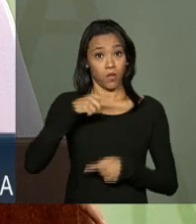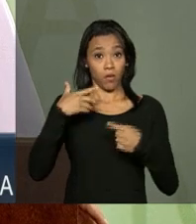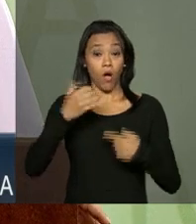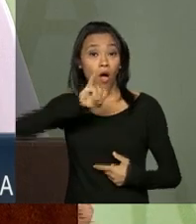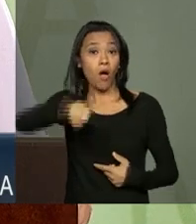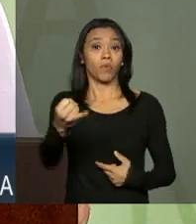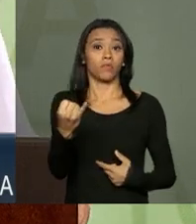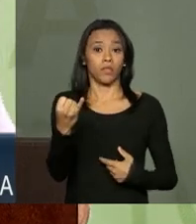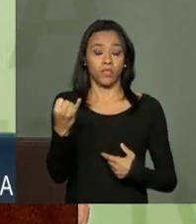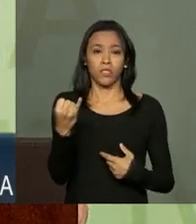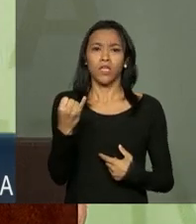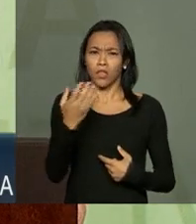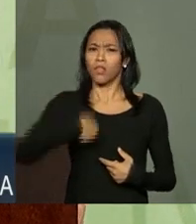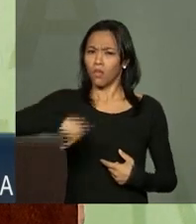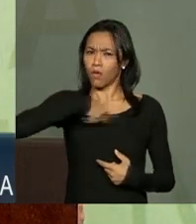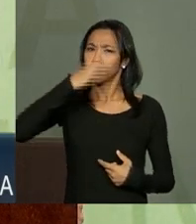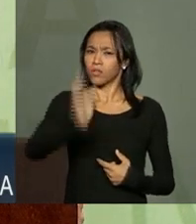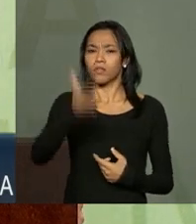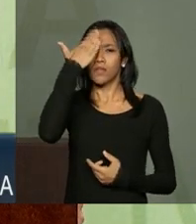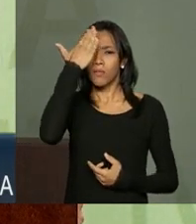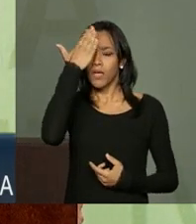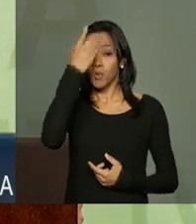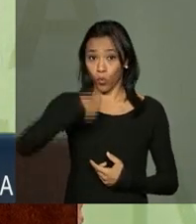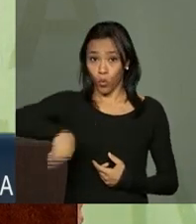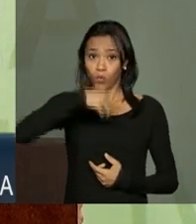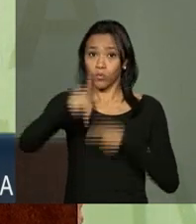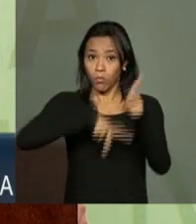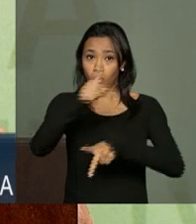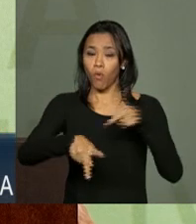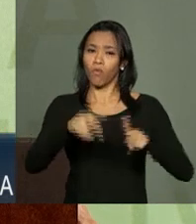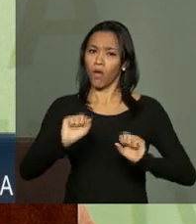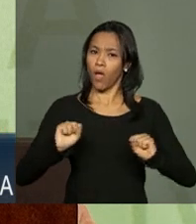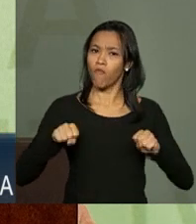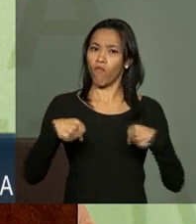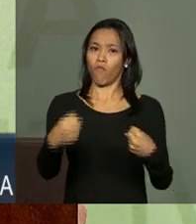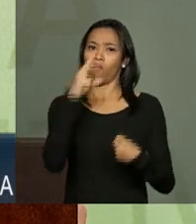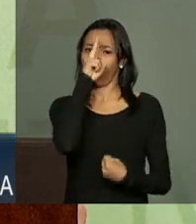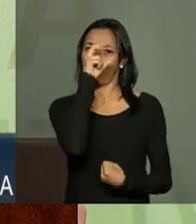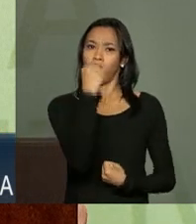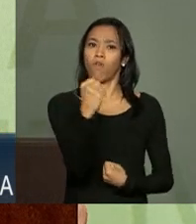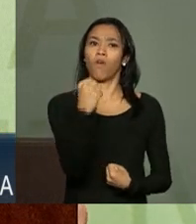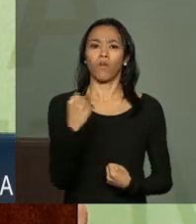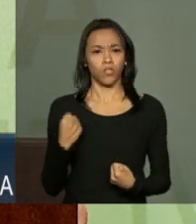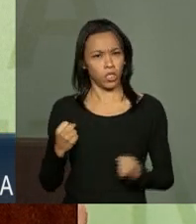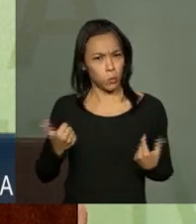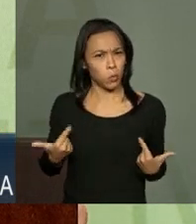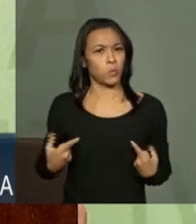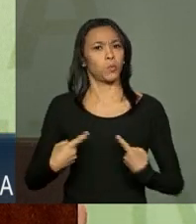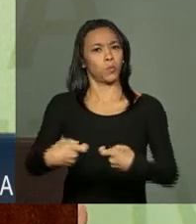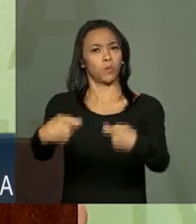nós sabemos que o nosso povo é forte e guerreiro, aproveita a oportunidade e